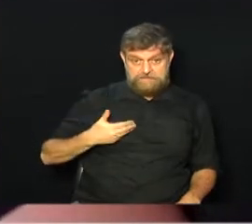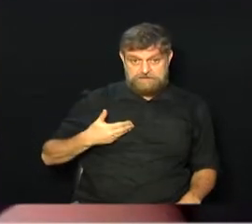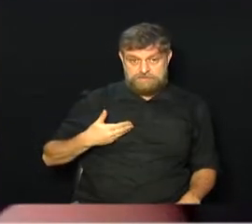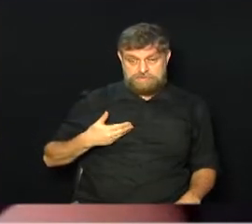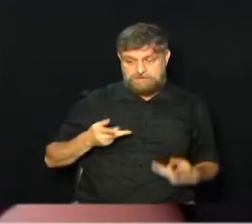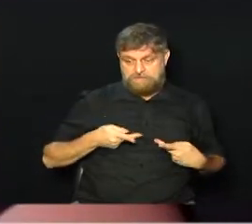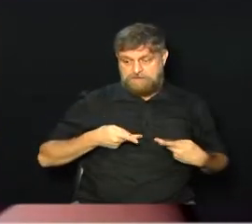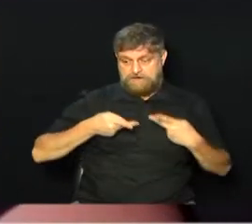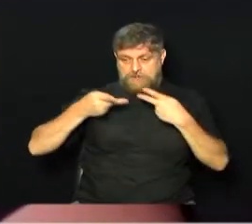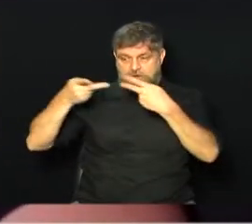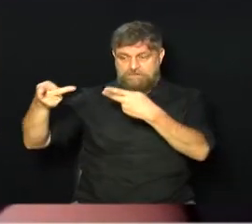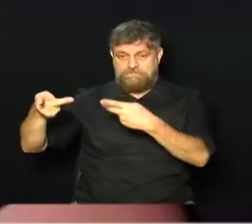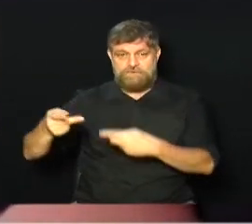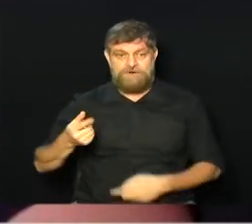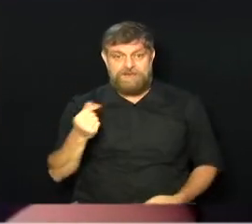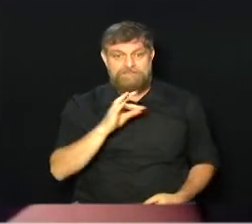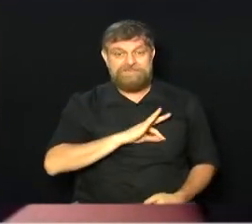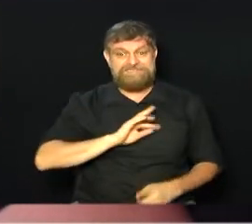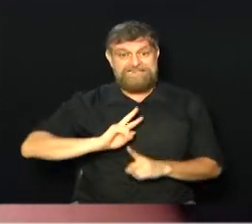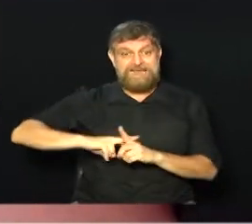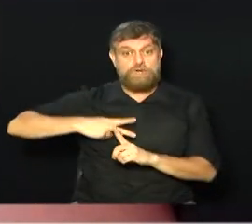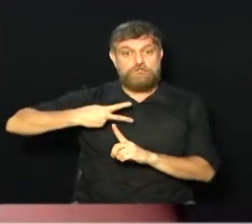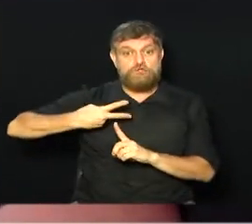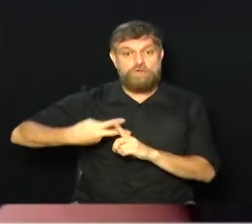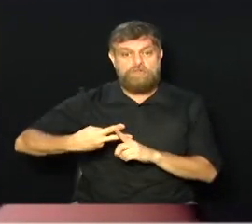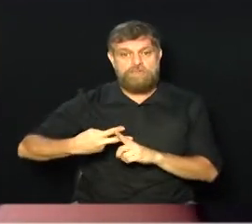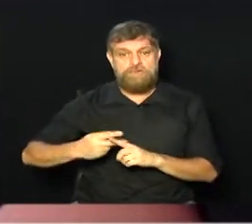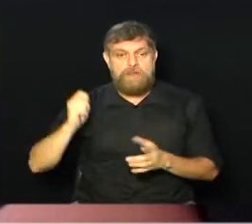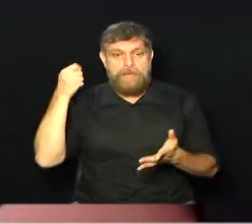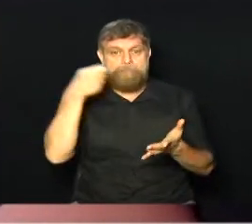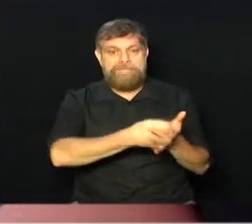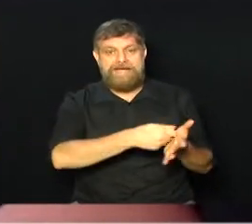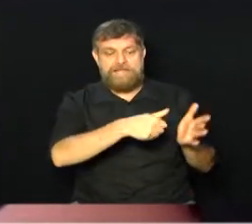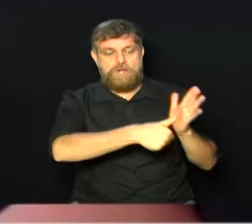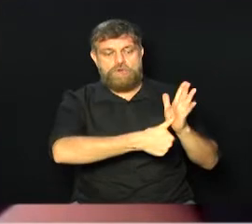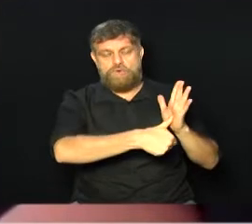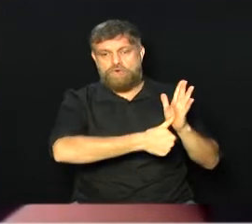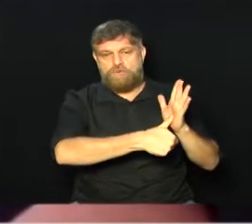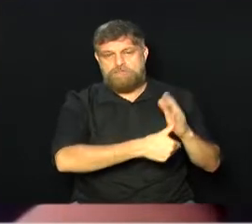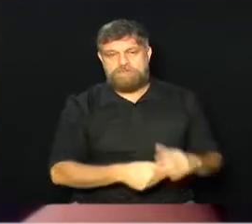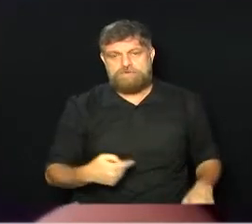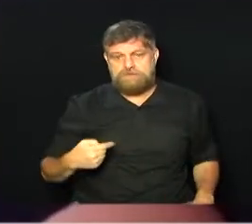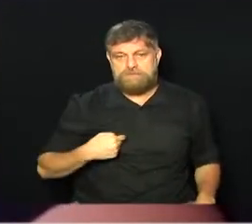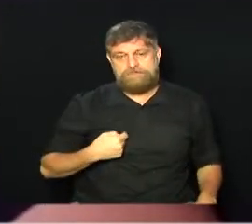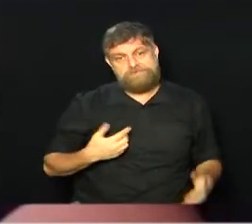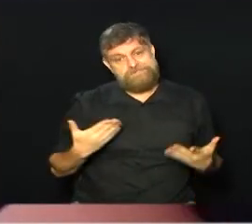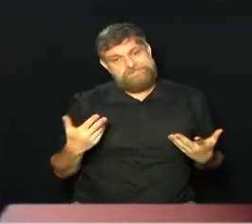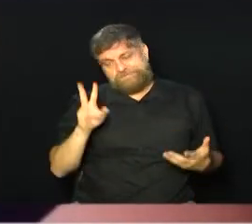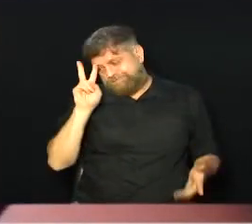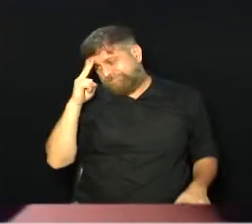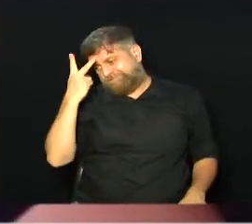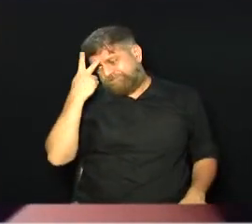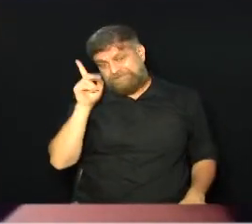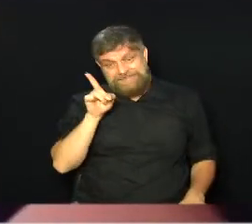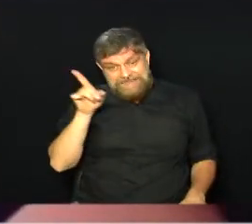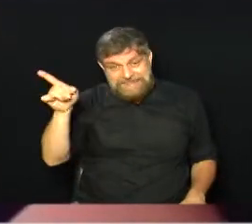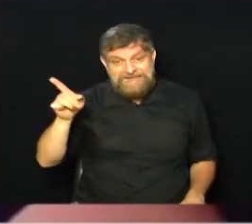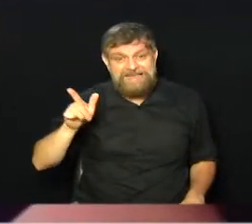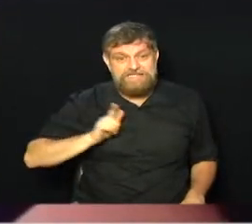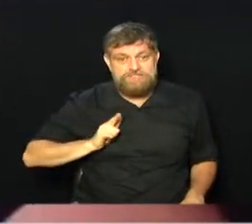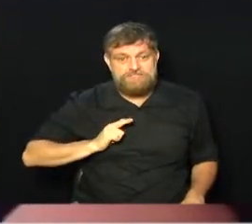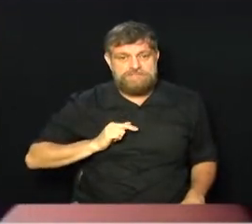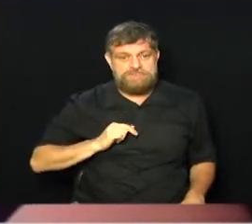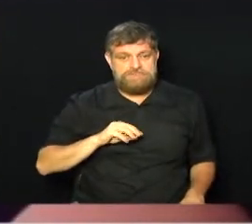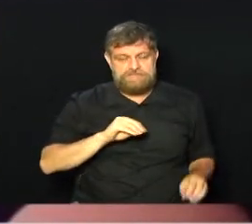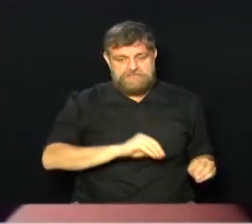veio e dobrou o meu salário e dobrou o que pagaria para o clube. Nossa! E eu falei, não, então... E lá eles já davam como certo eu ir para o